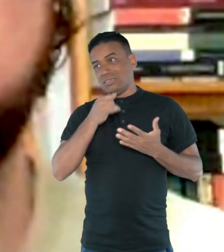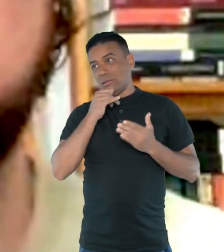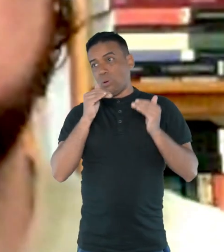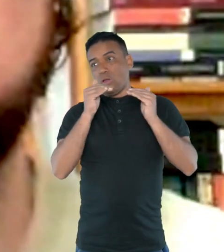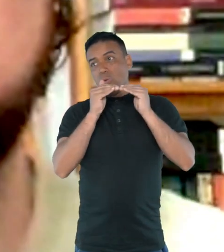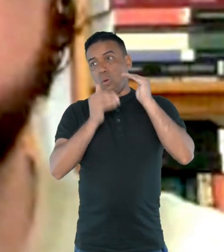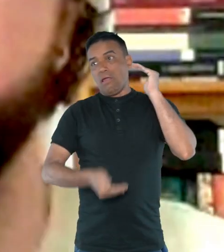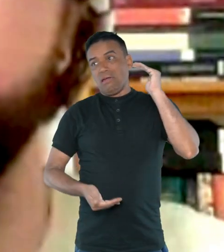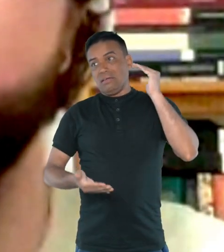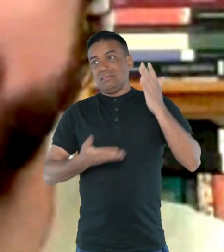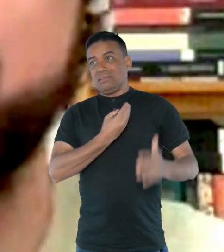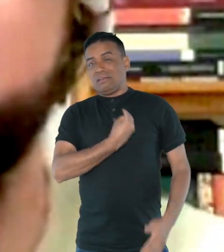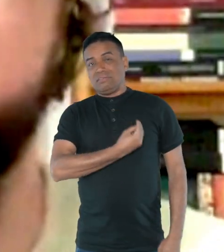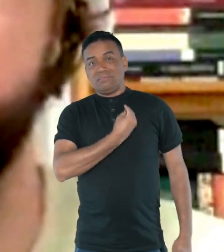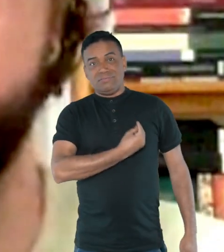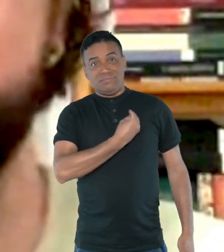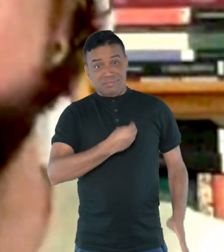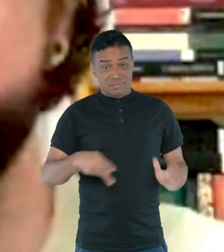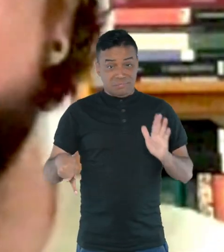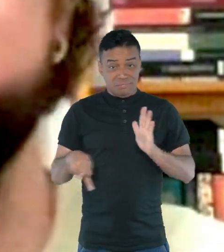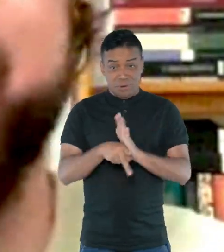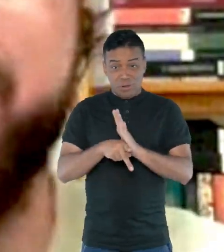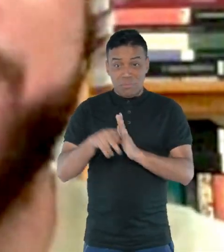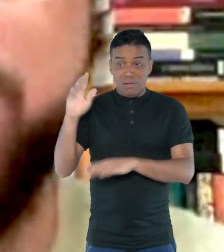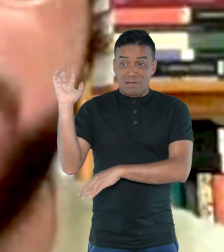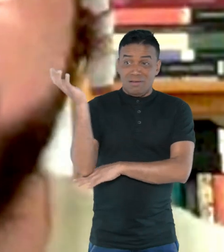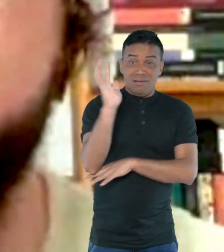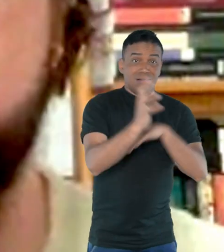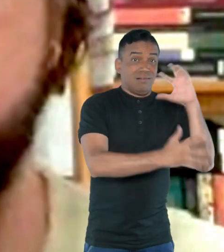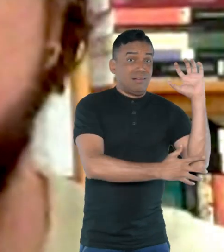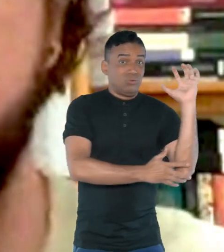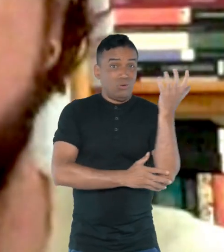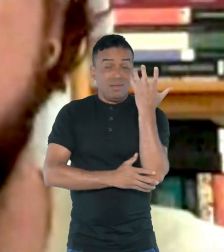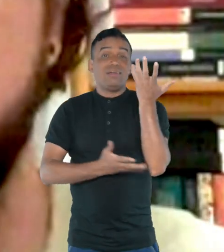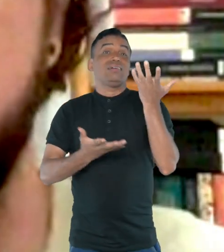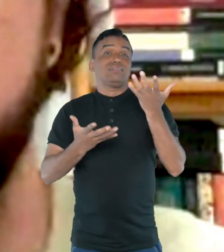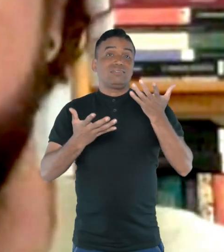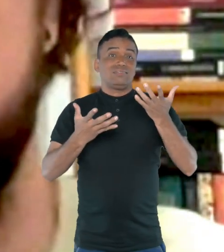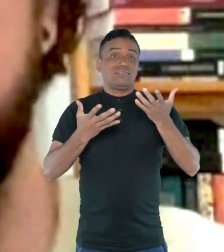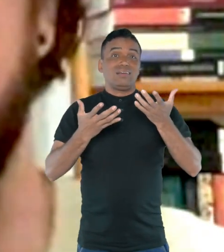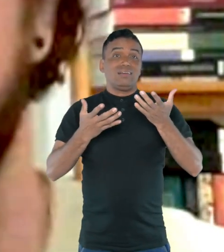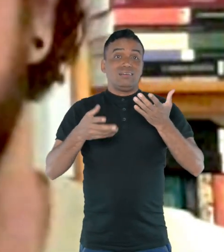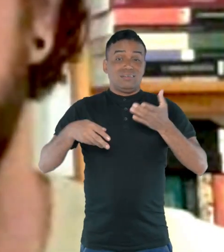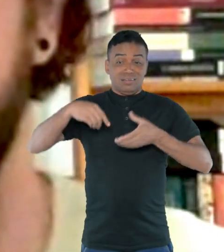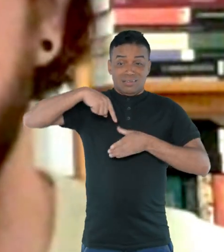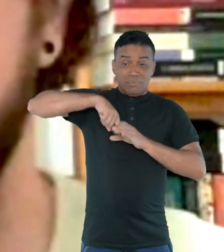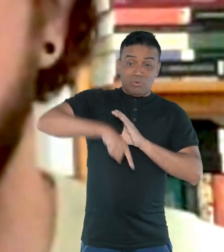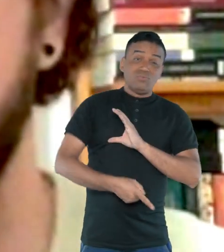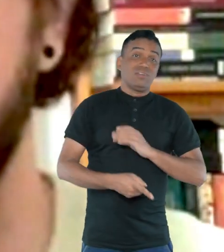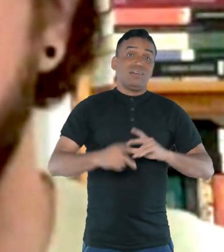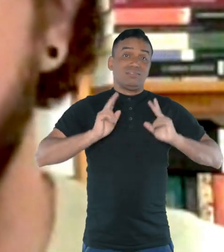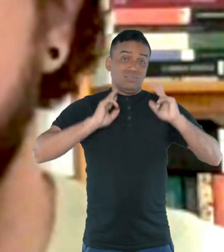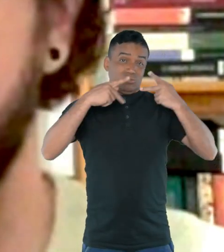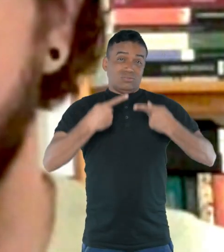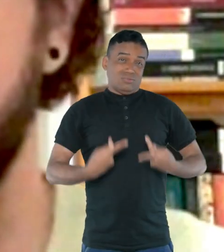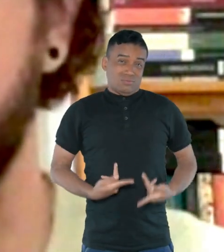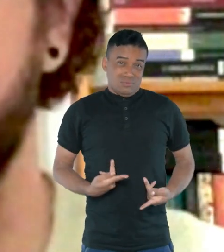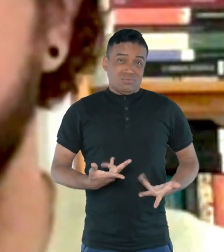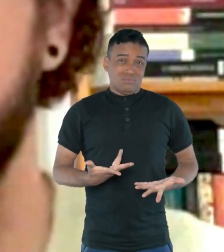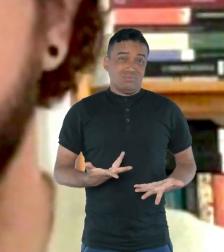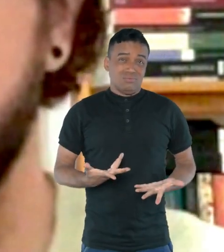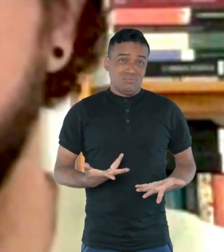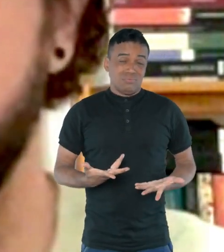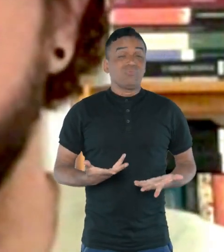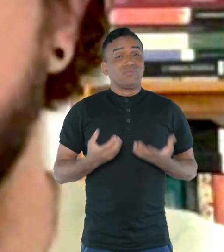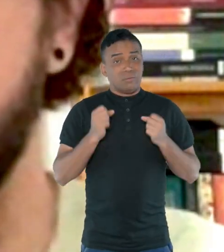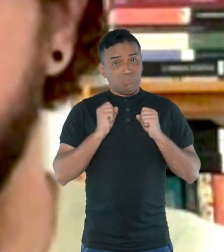do existir, à própria natureza da existência humana, e que é uma existência humana que